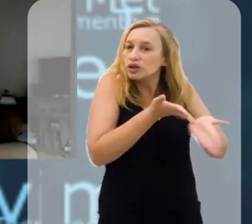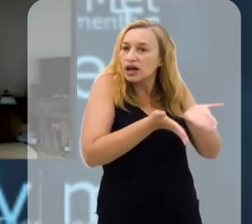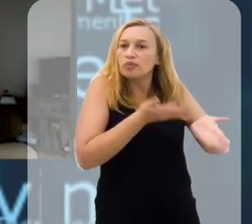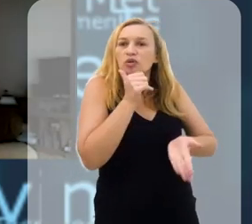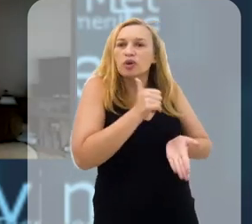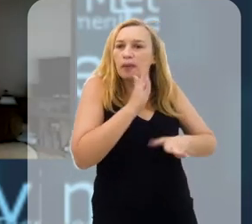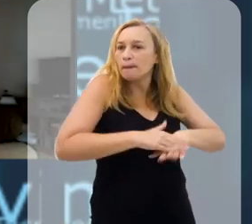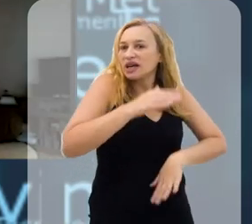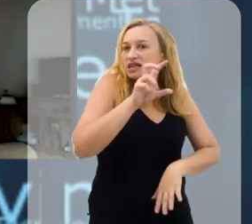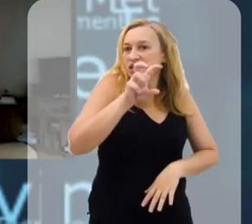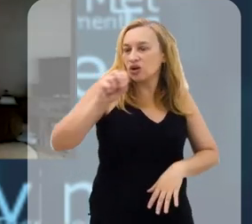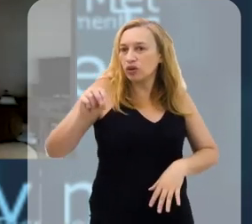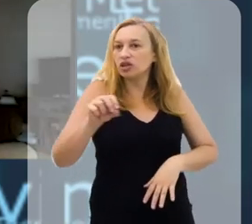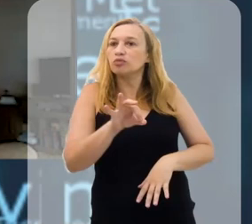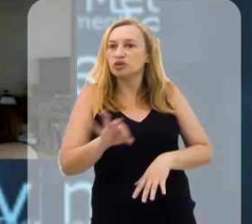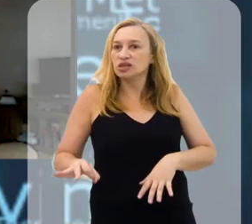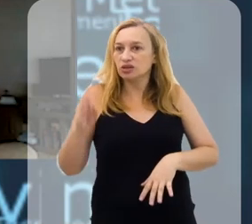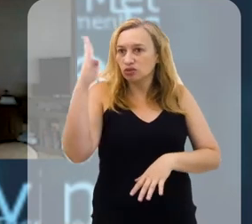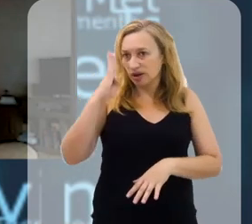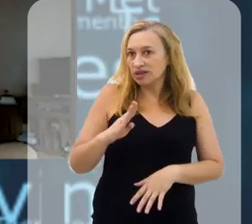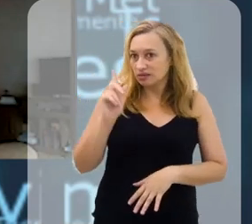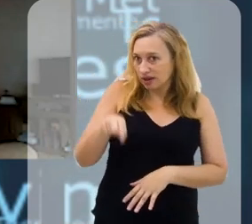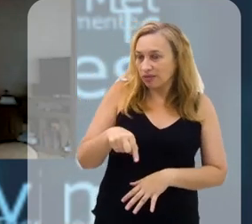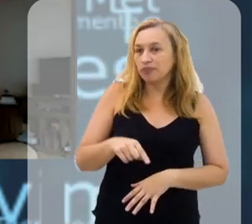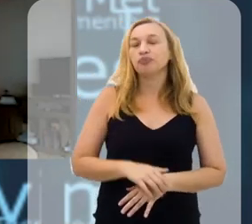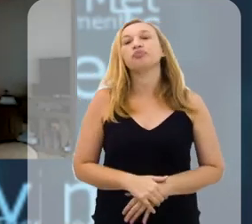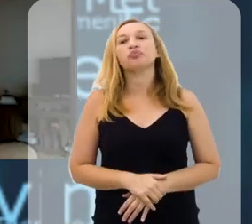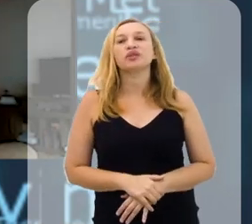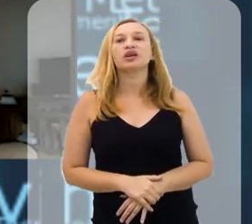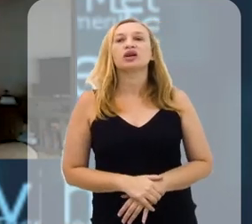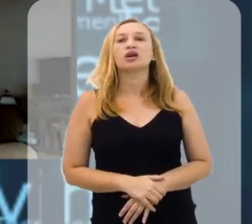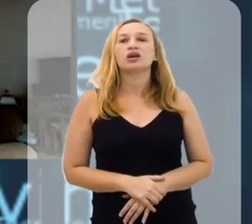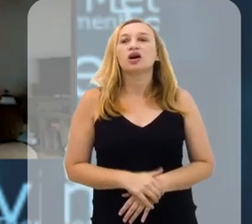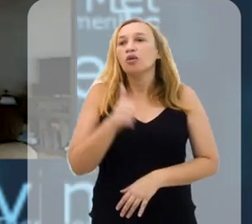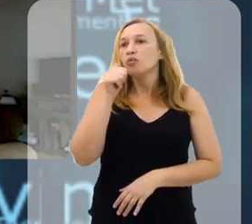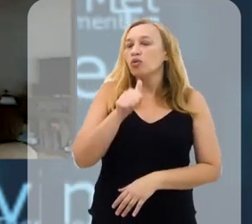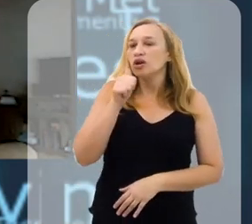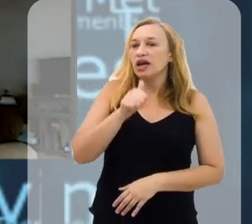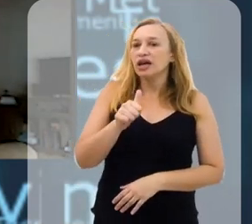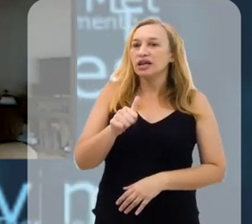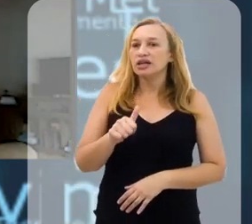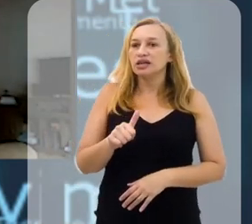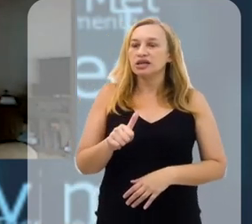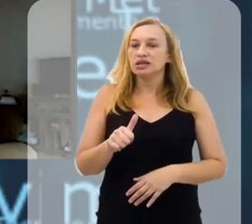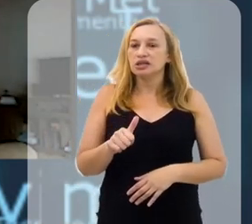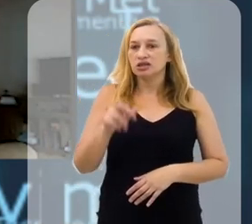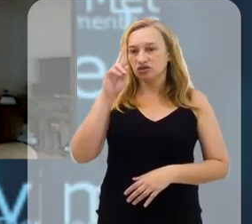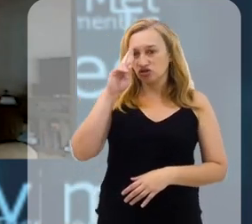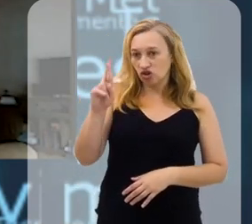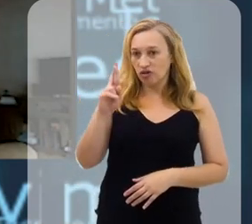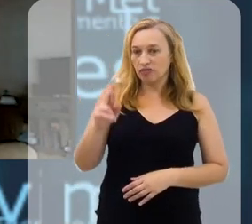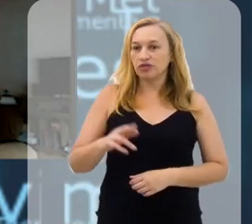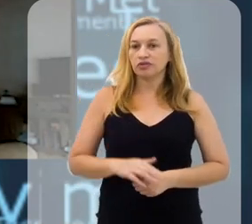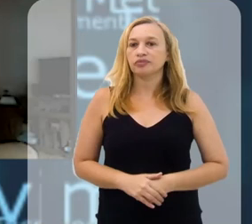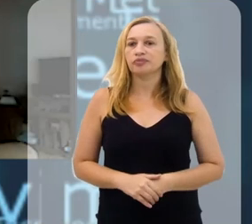mulheres sozinhas hoje, são mais de 50% no Brasil, né? Mulheres